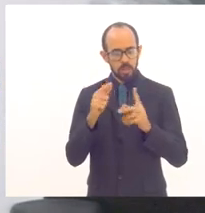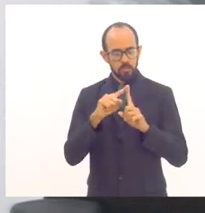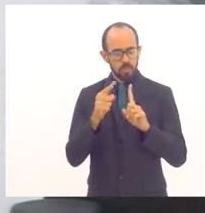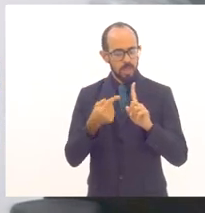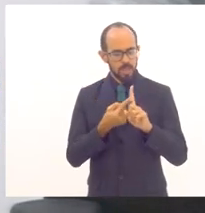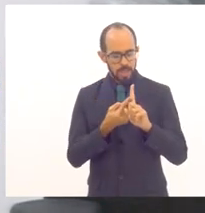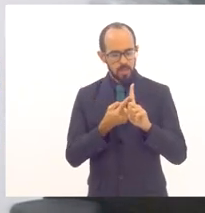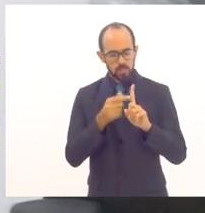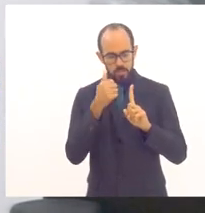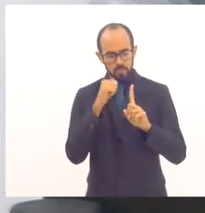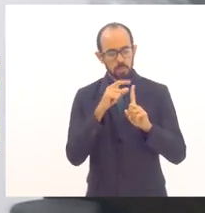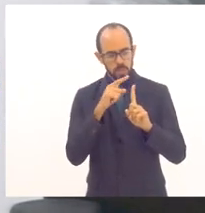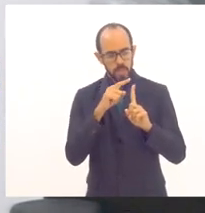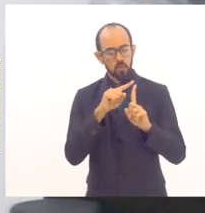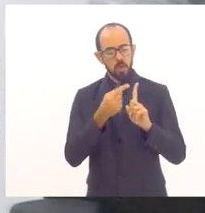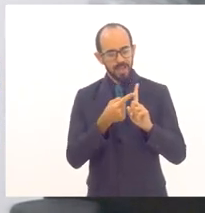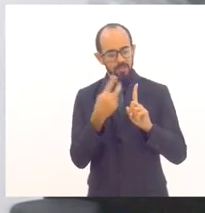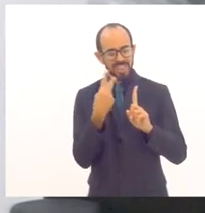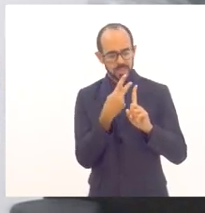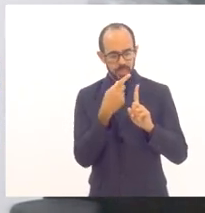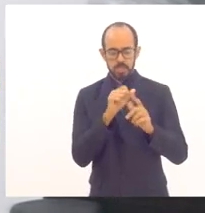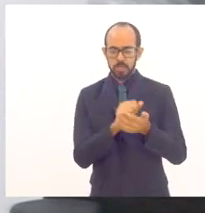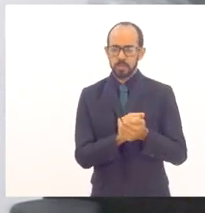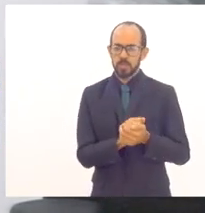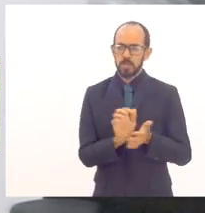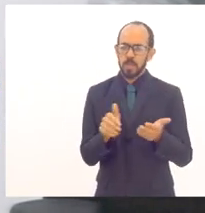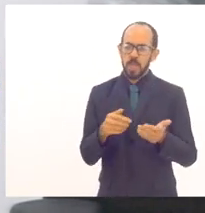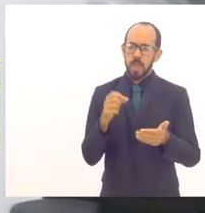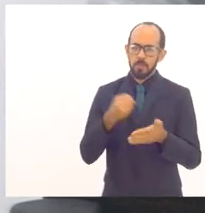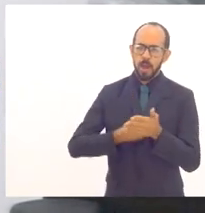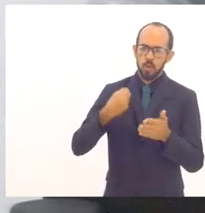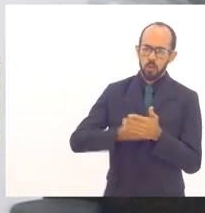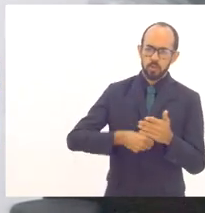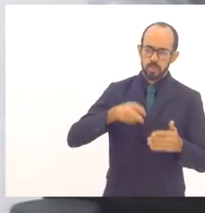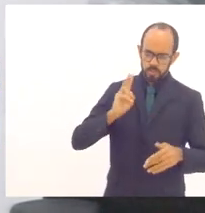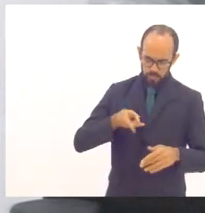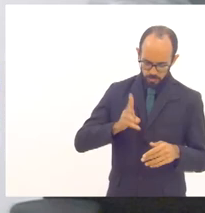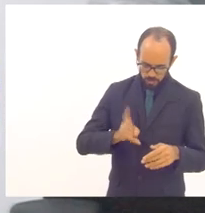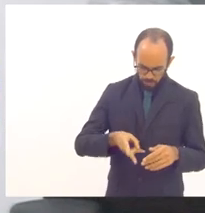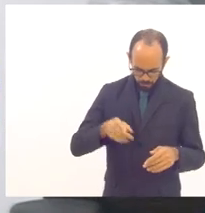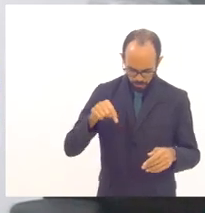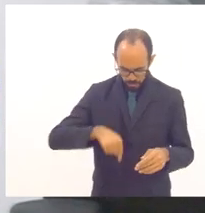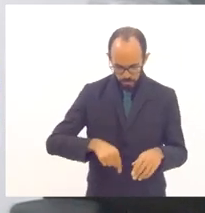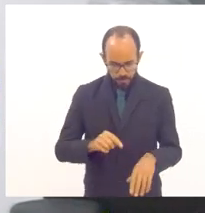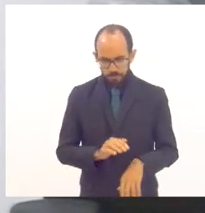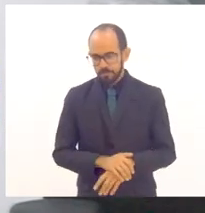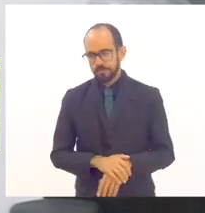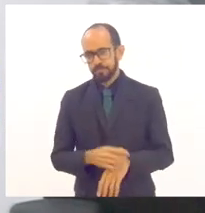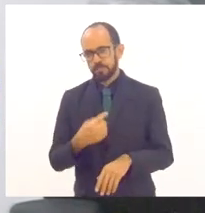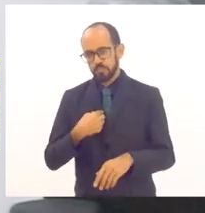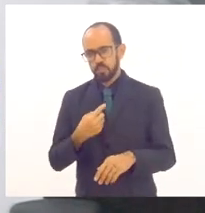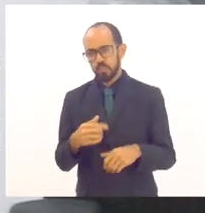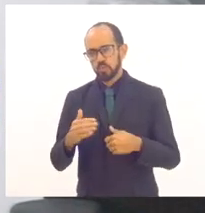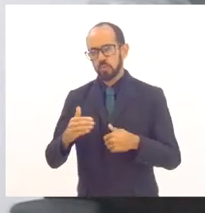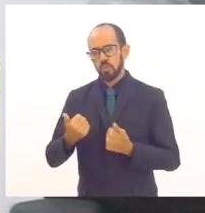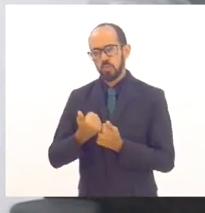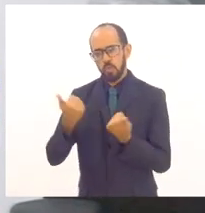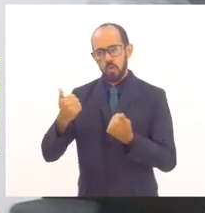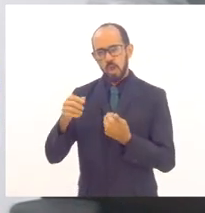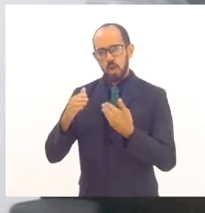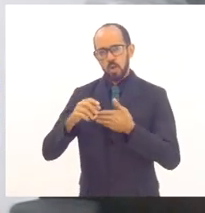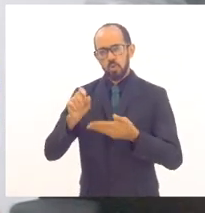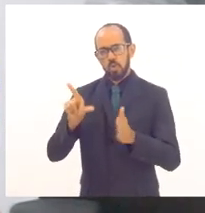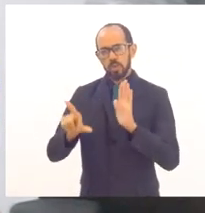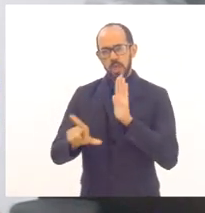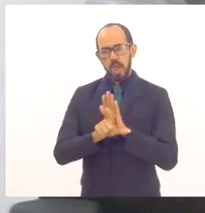de mulher. Então é uma luta permanente aqui, é uma luta permanente aqui. Eu sou coautor da